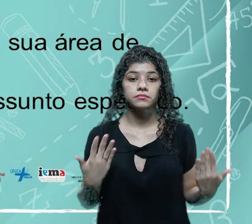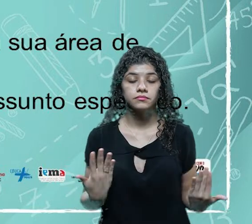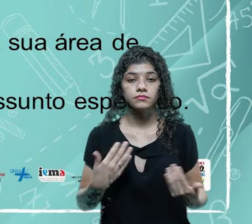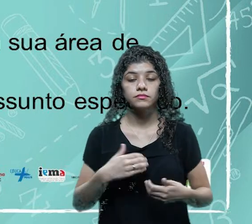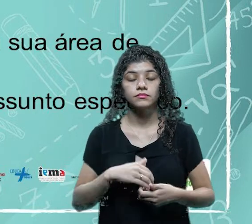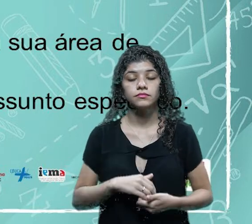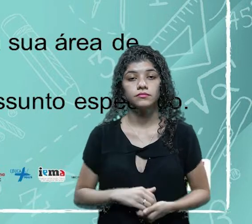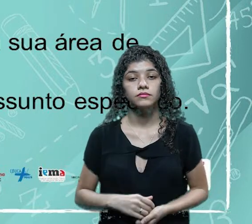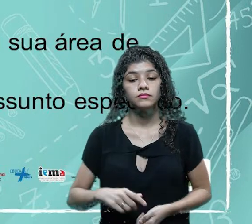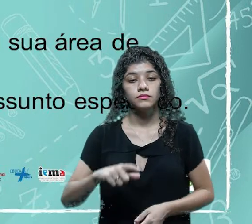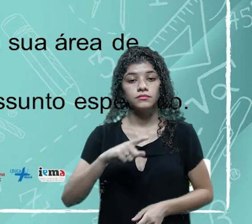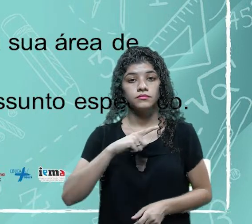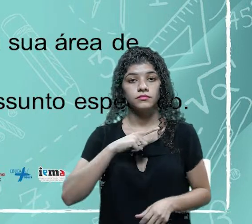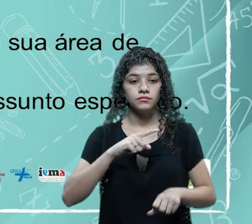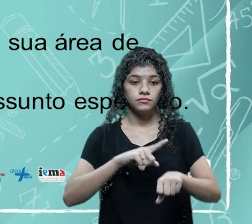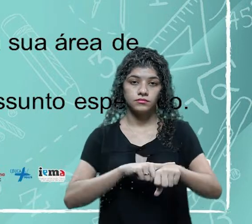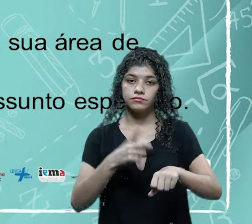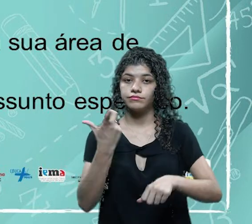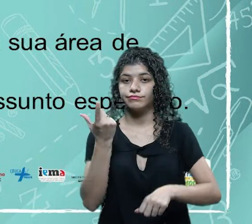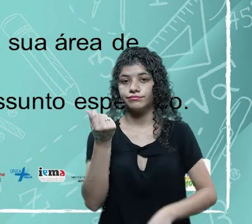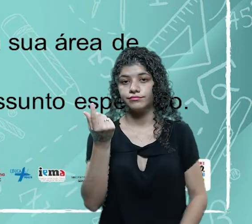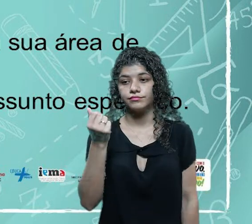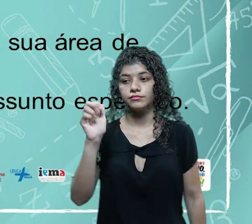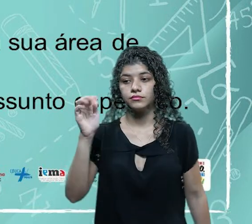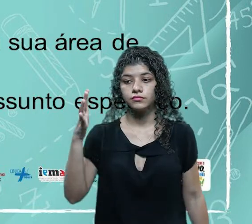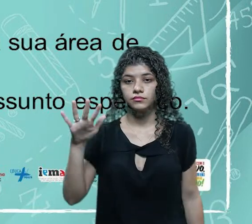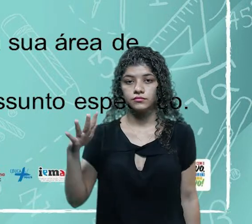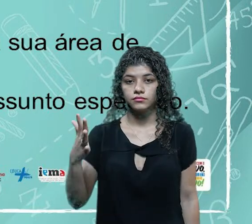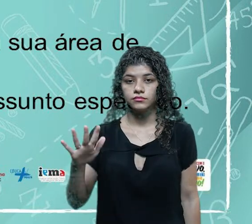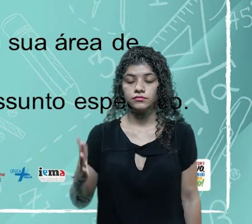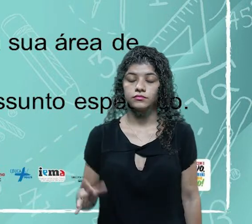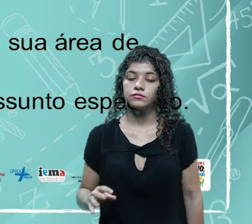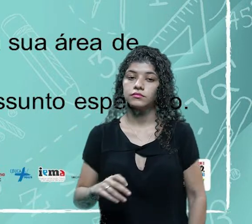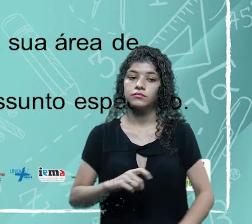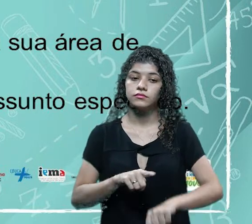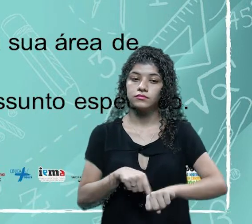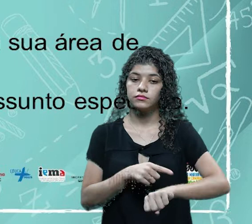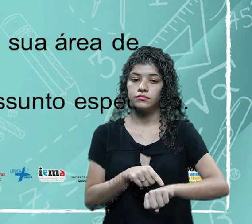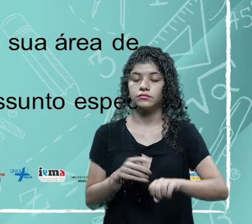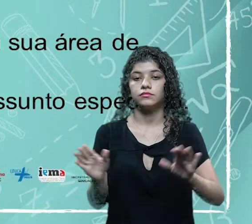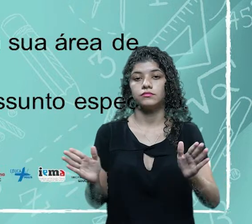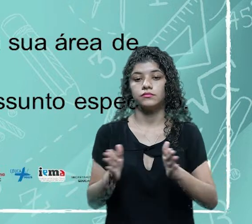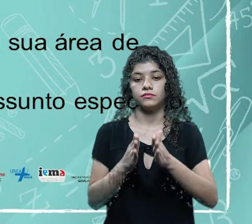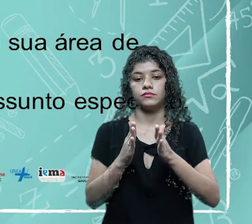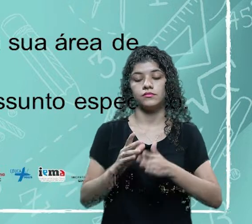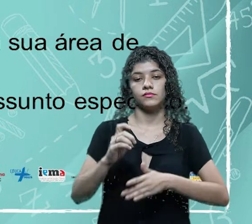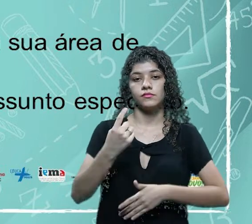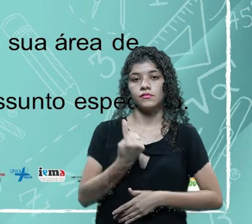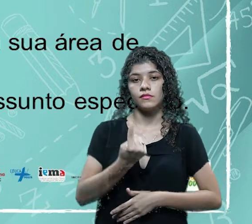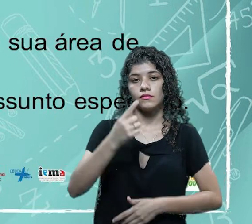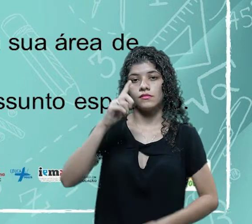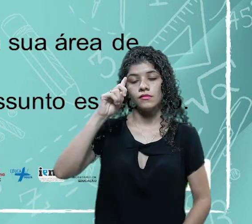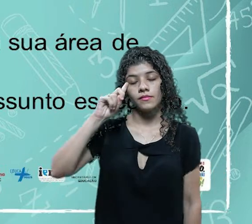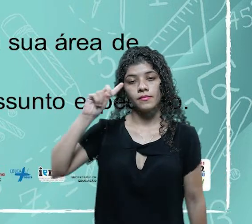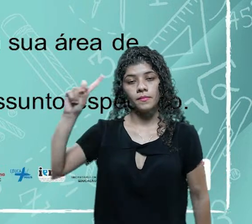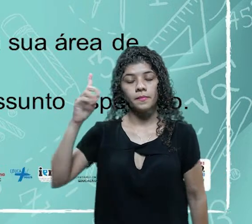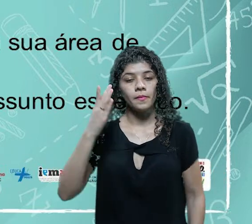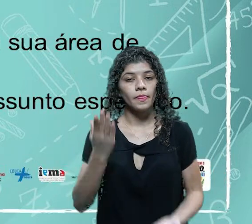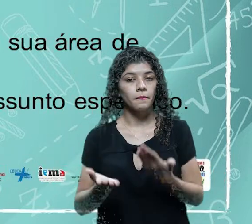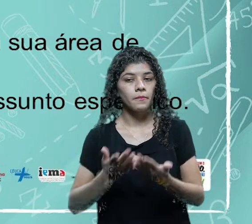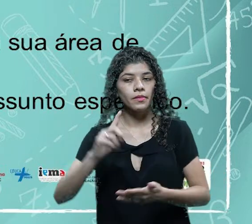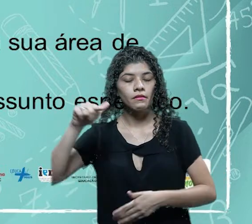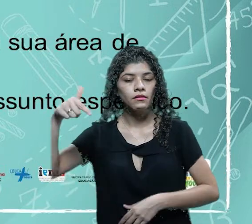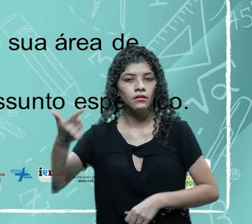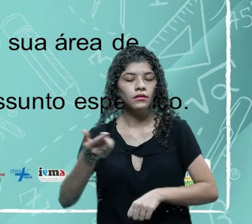bom ele tem menor custo claro né Por durar pouco em um só dia quando